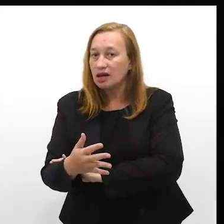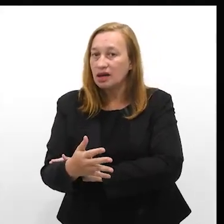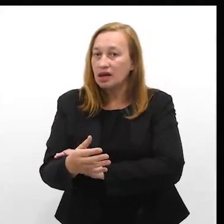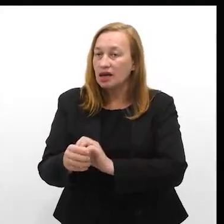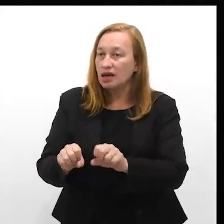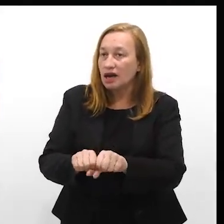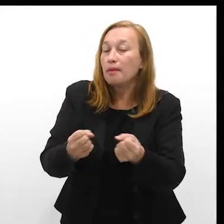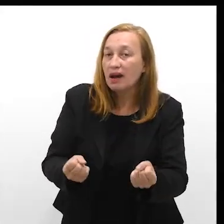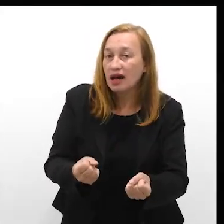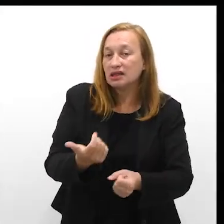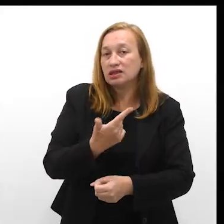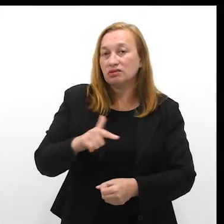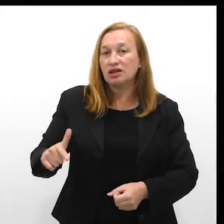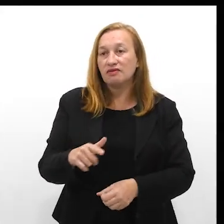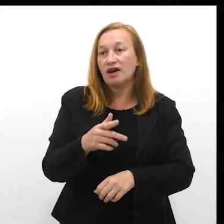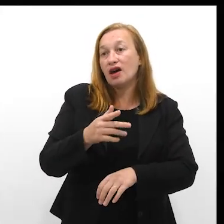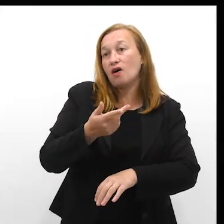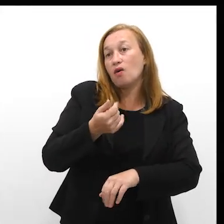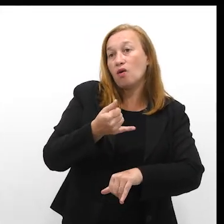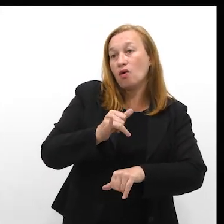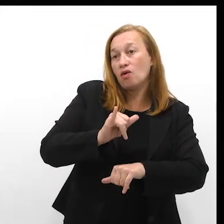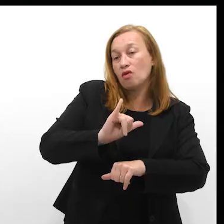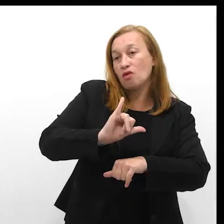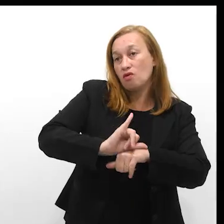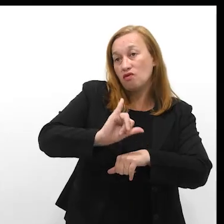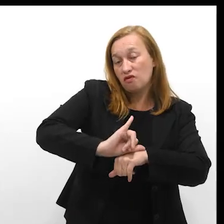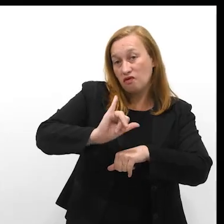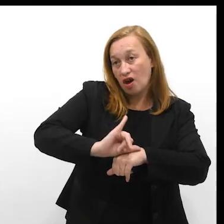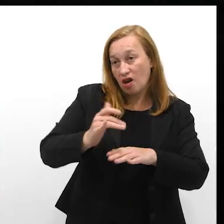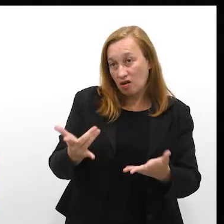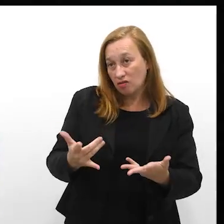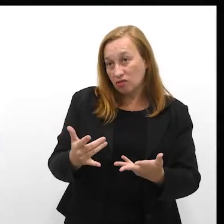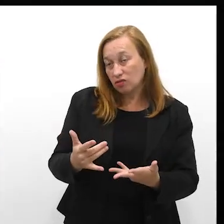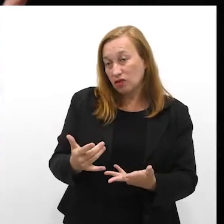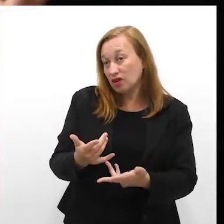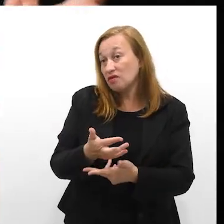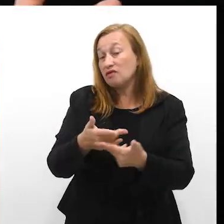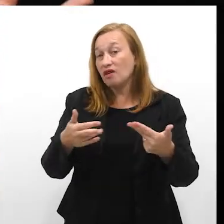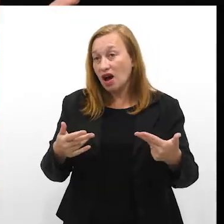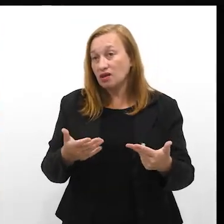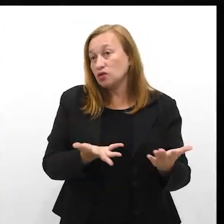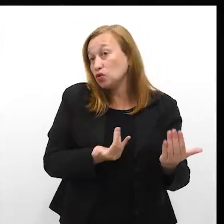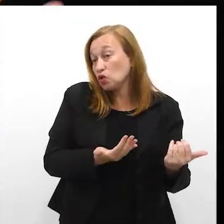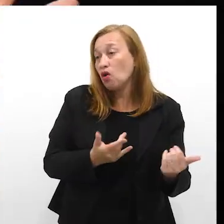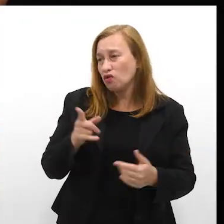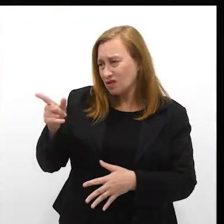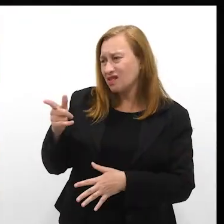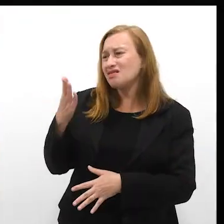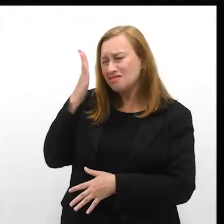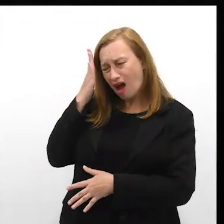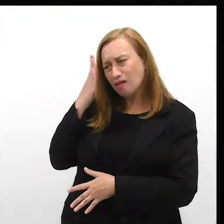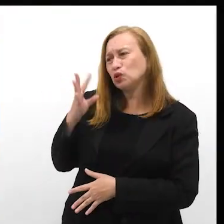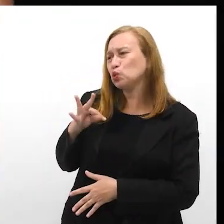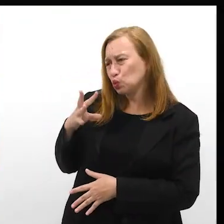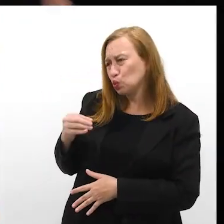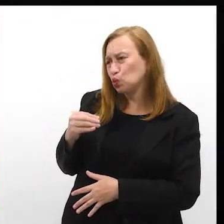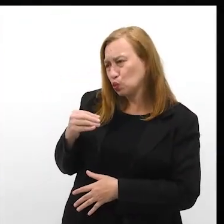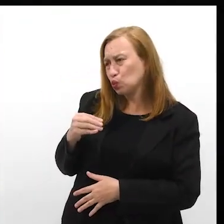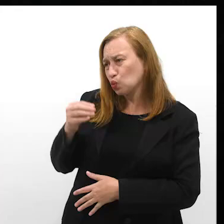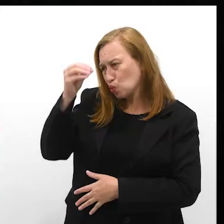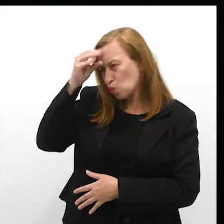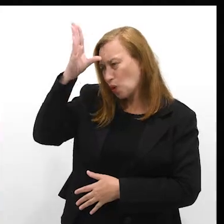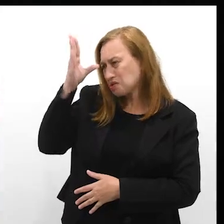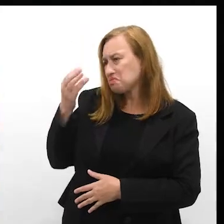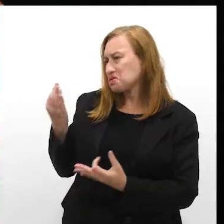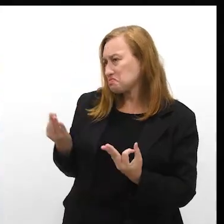ferro. Então eu tenho que falar isso para ele. Porque ele agora são jovens e tal. Não estou nem falando. No seu caso, você é um cara que sabe